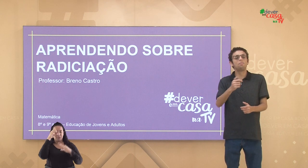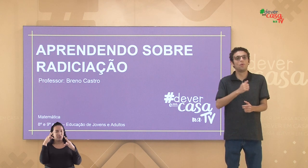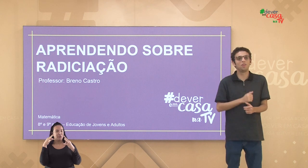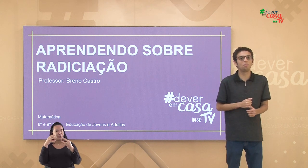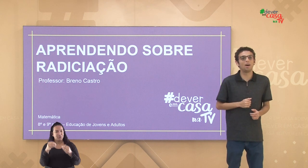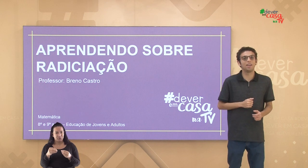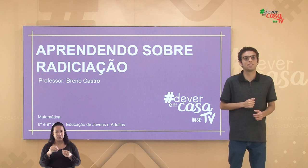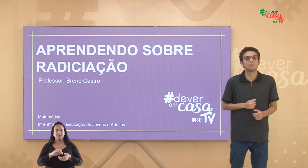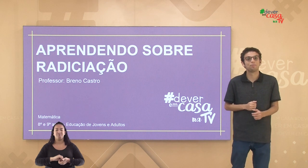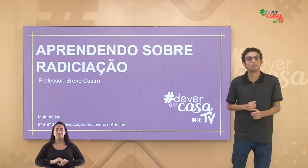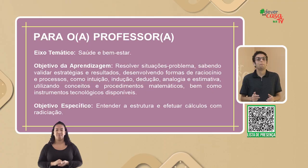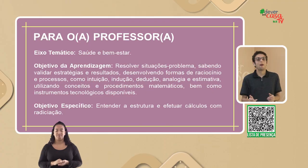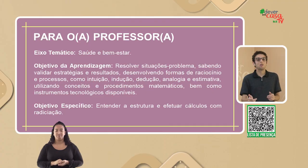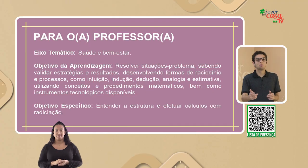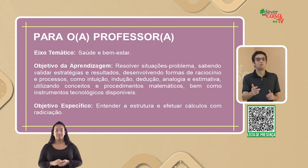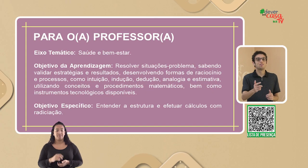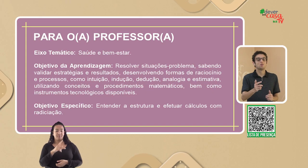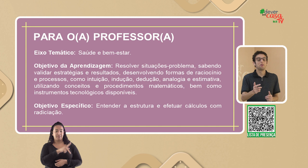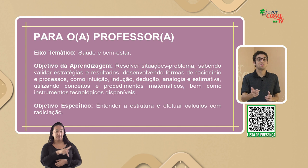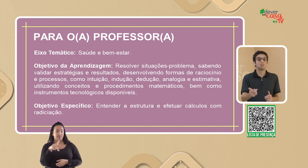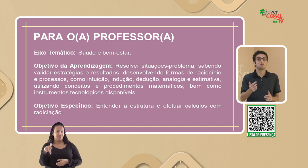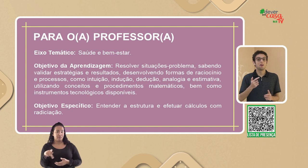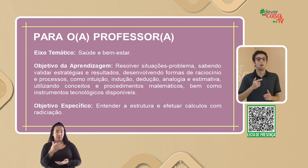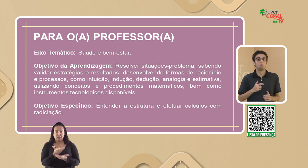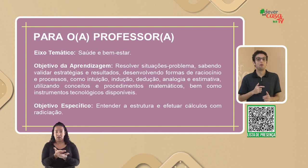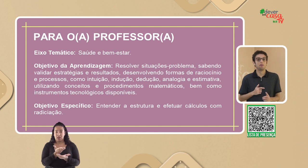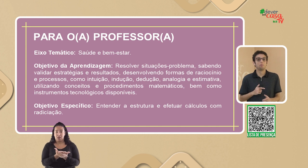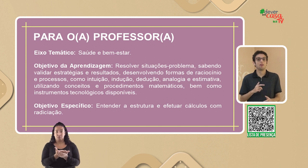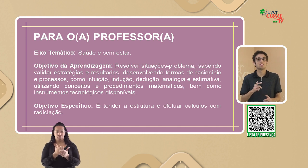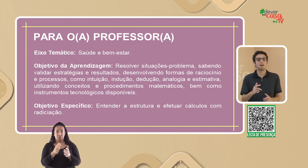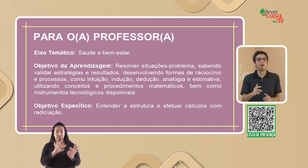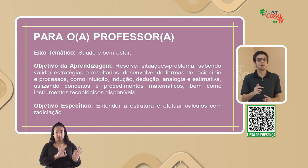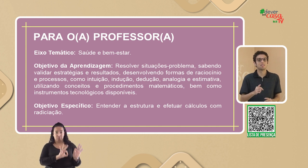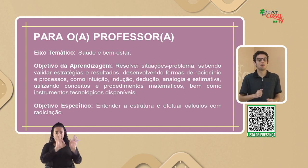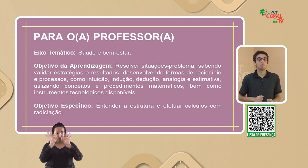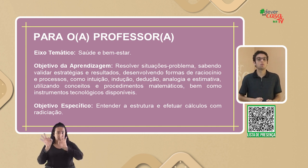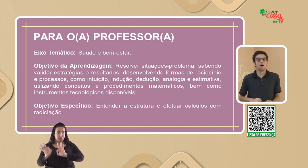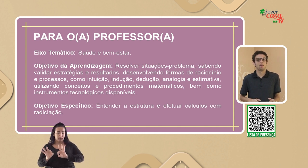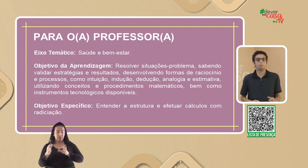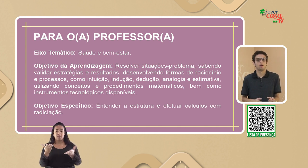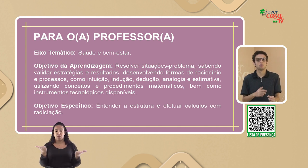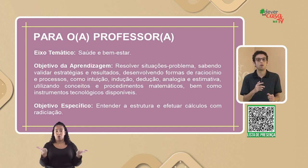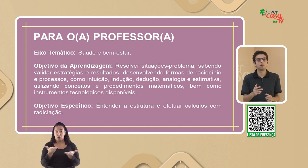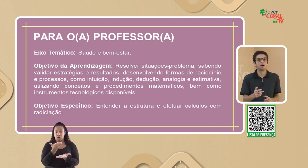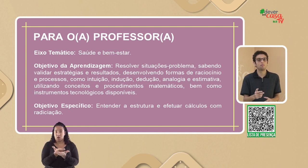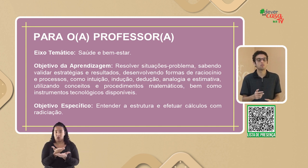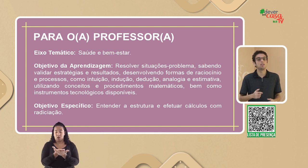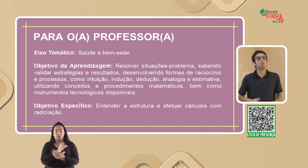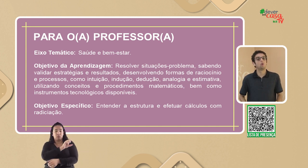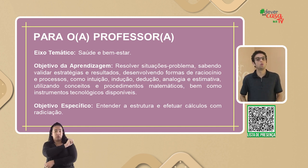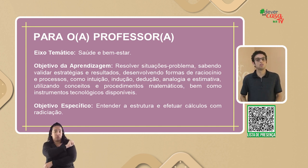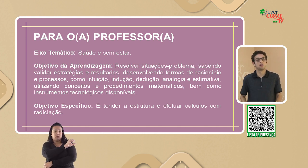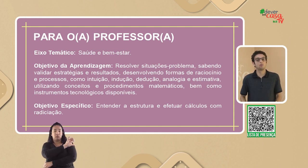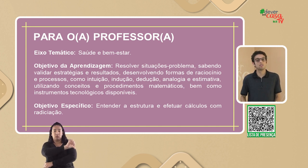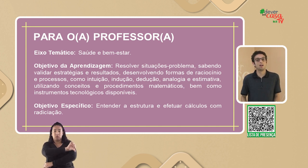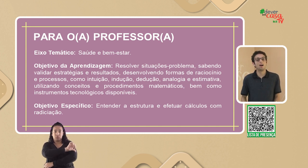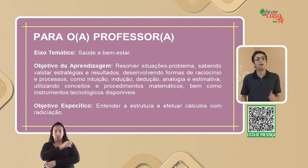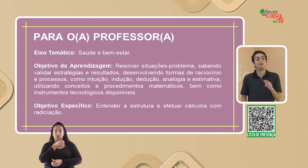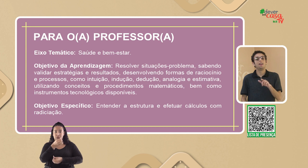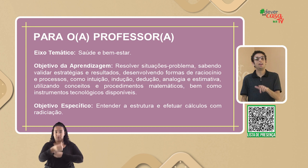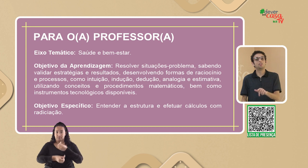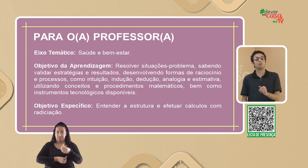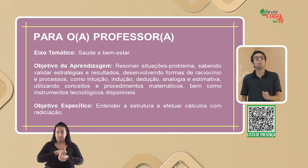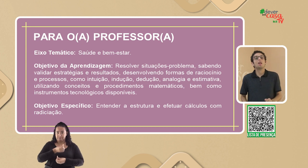isso e muito mais. Para os professores que nos acompanham, essa aula está voltada para os oitavos e nonos anos